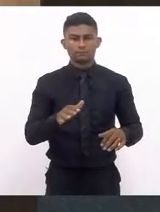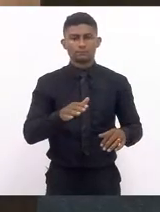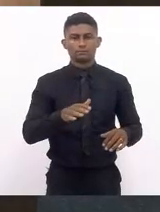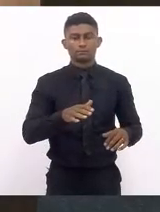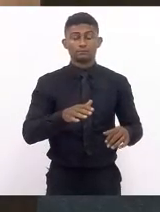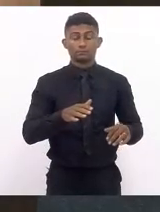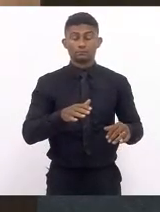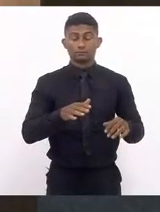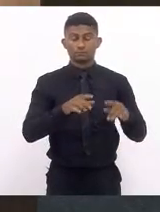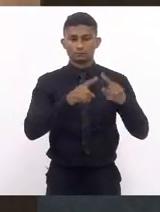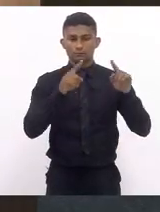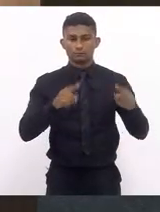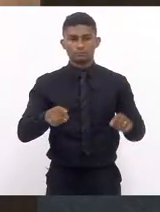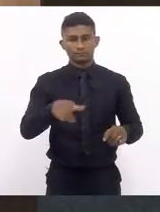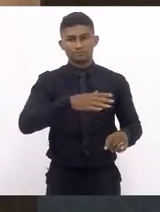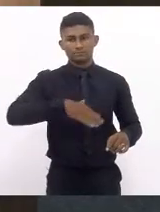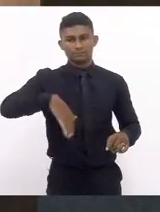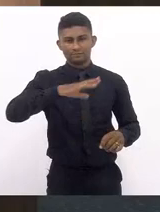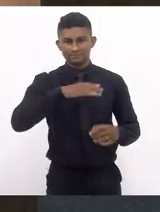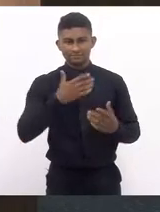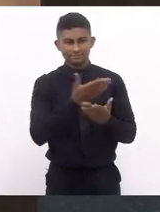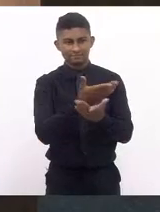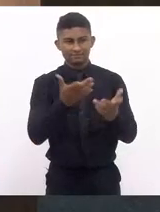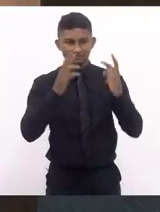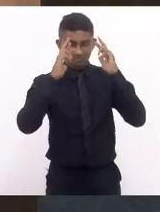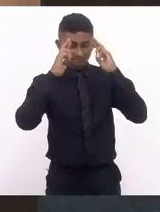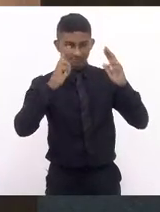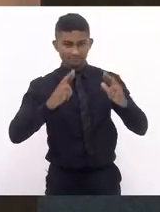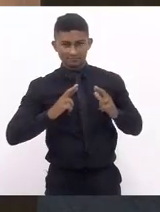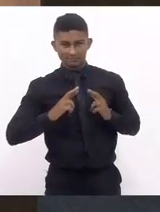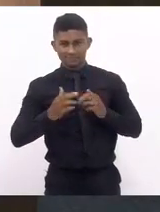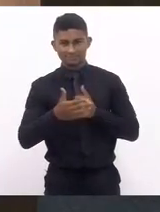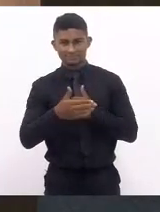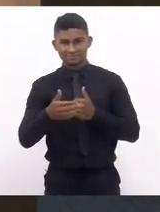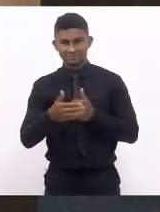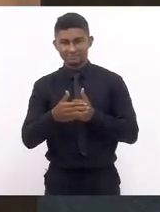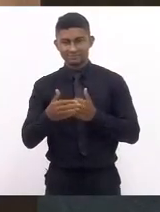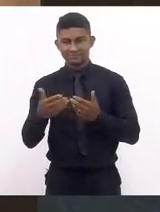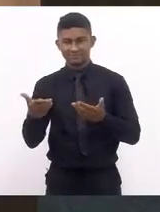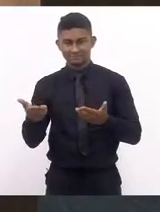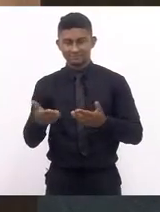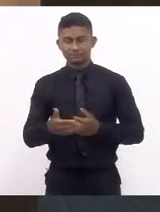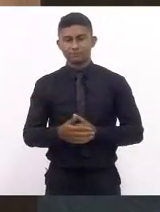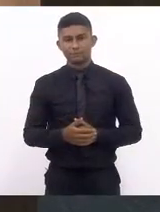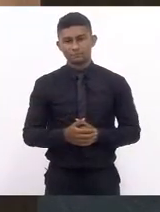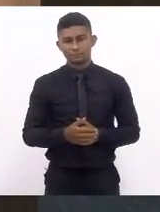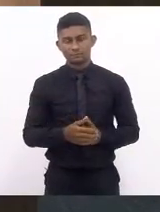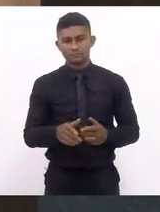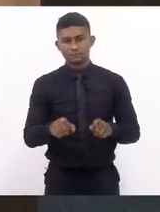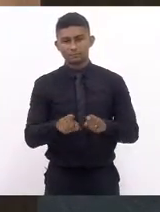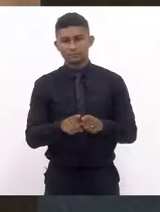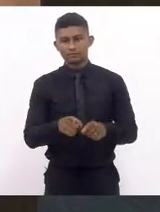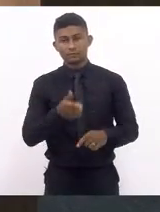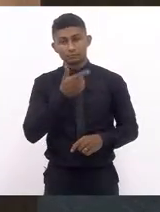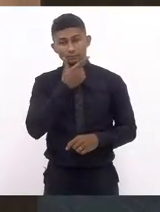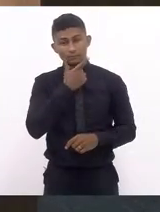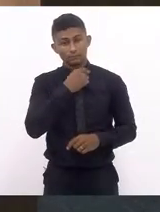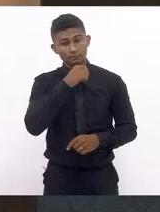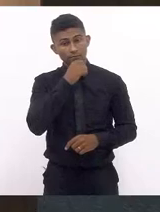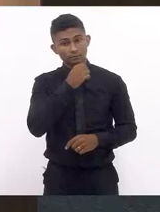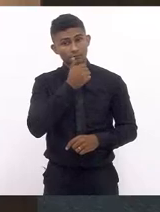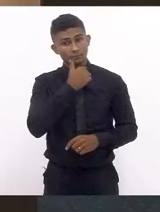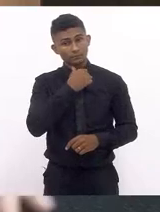que nos trata com muito respeito carinho a agradecer aos meus pais